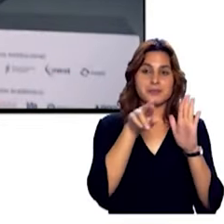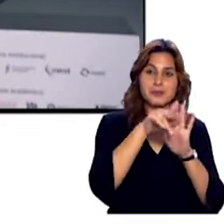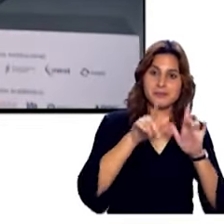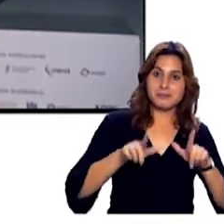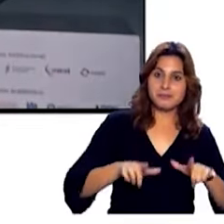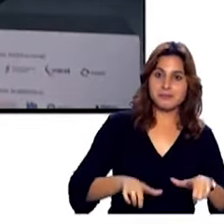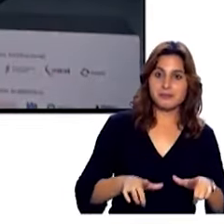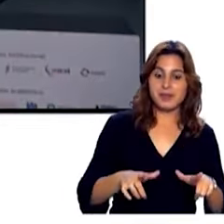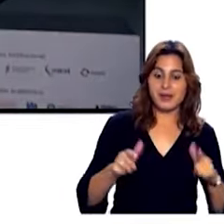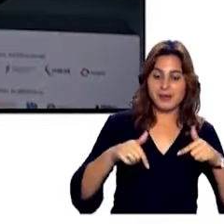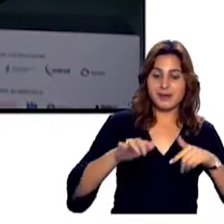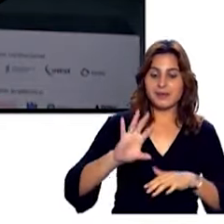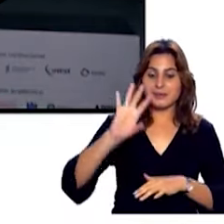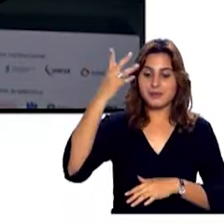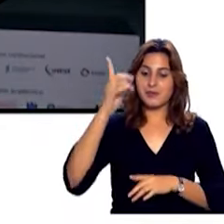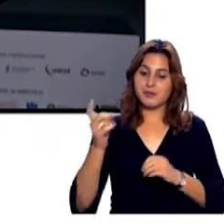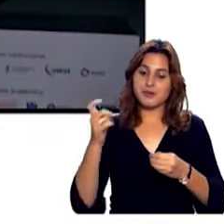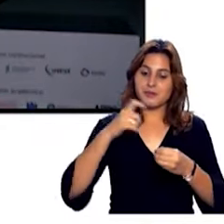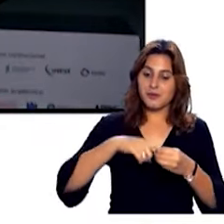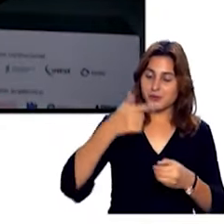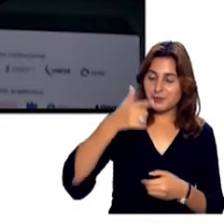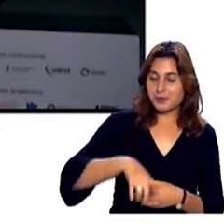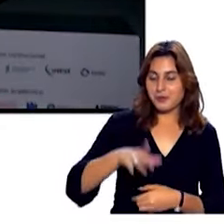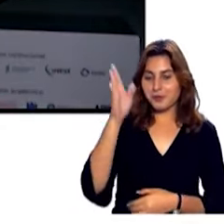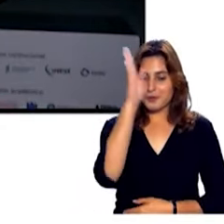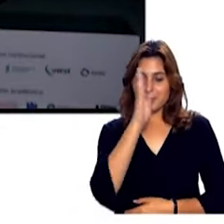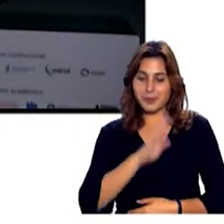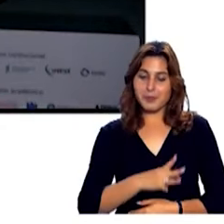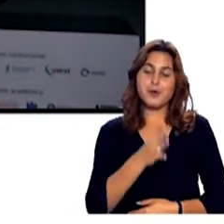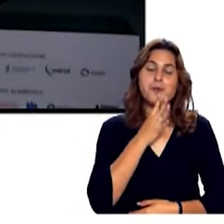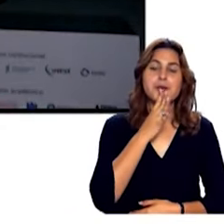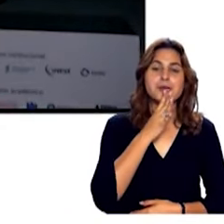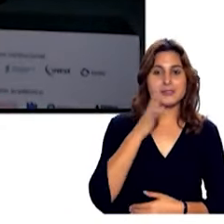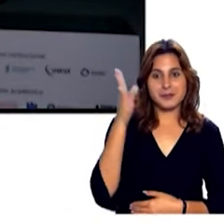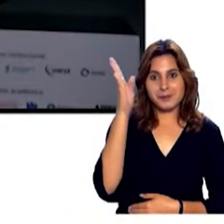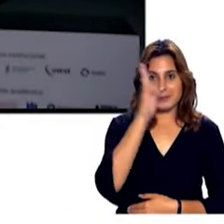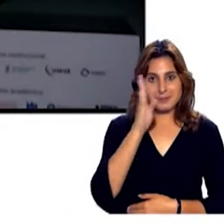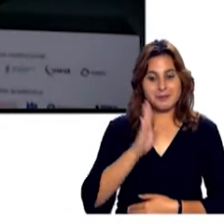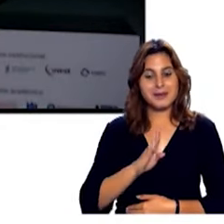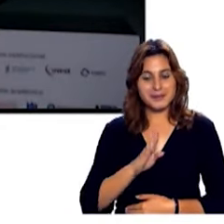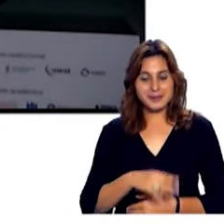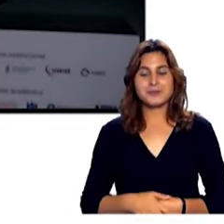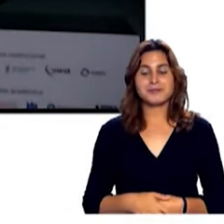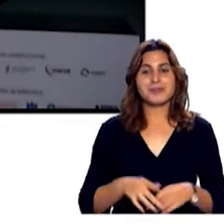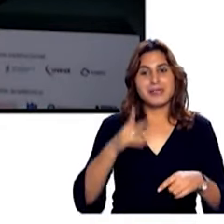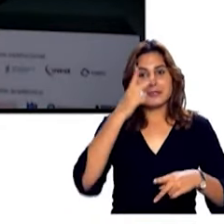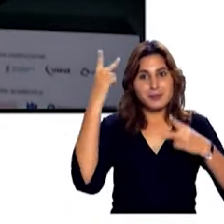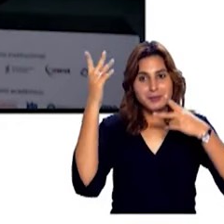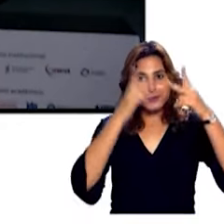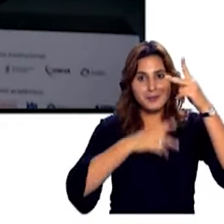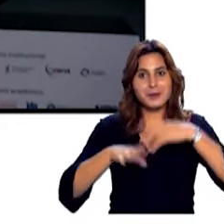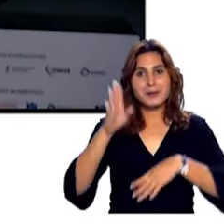excelência e que volte mais ao Brasil para conhecer o Brasil também e o povo brasileiro Muito obrigado